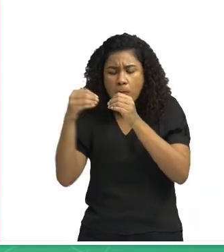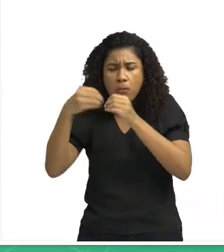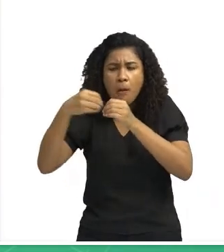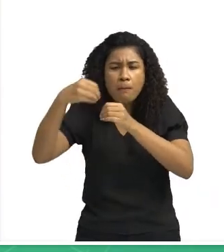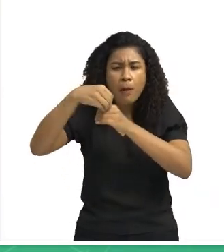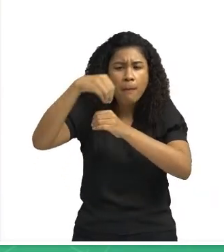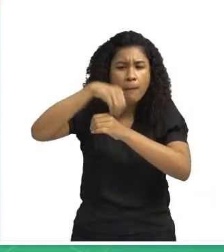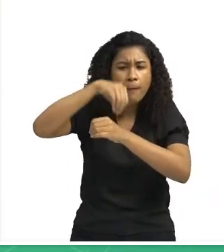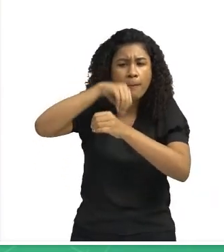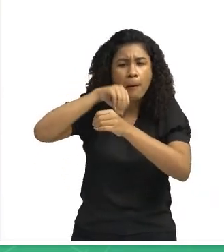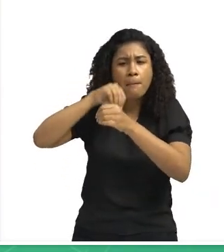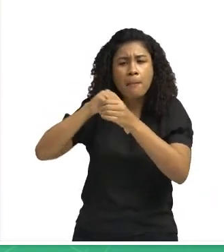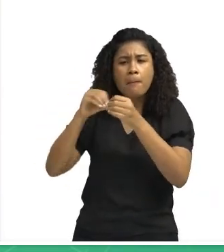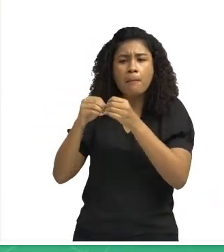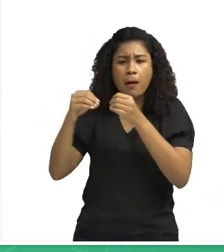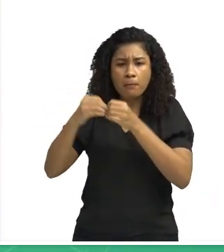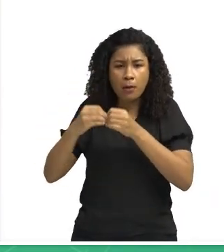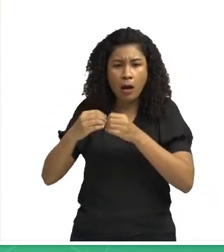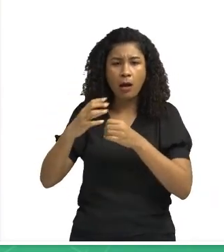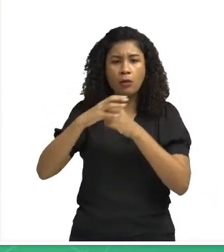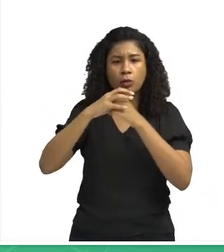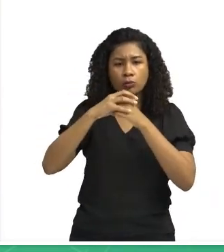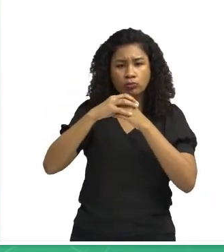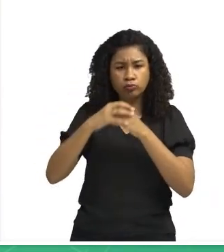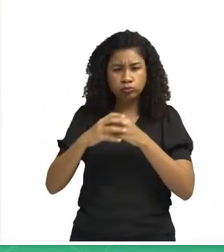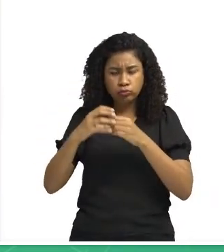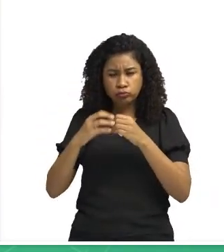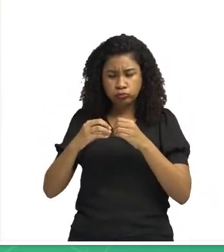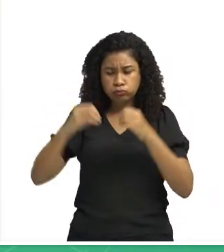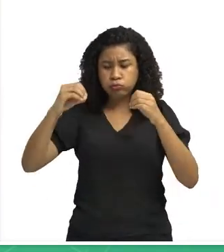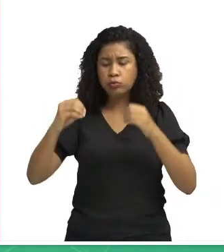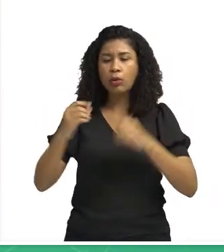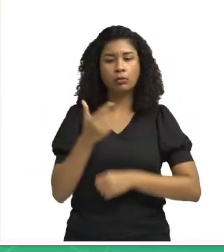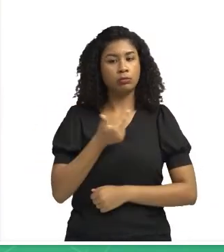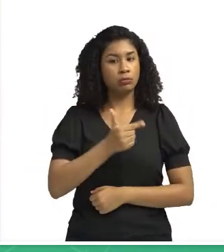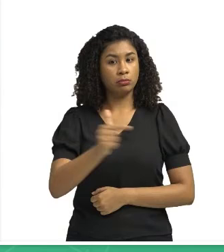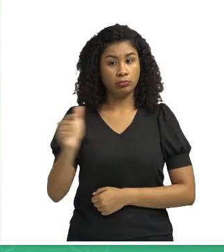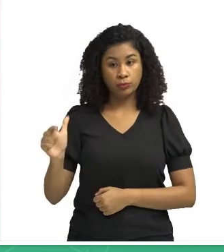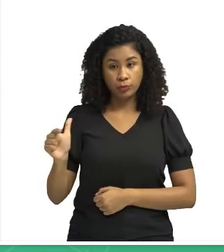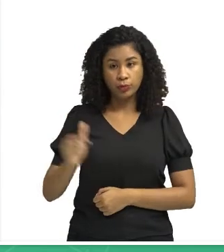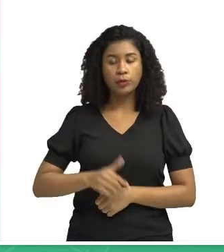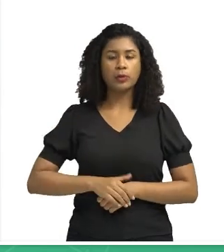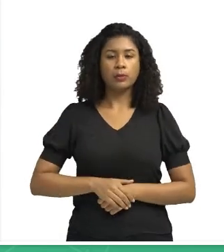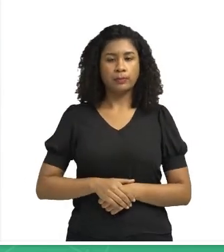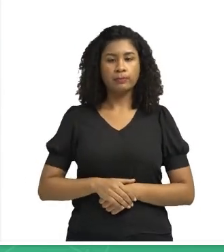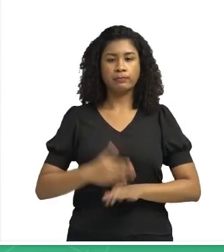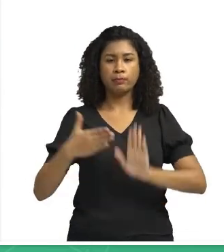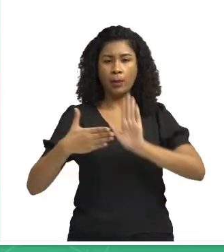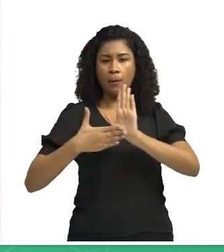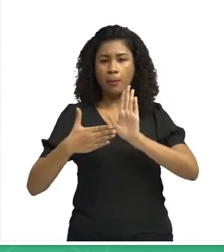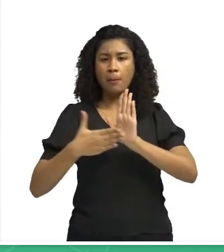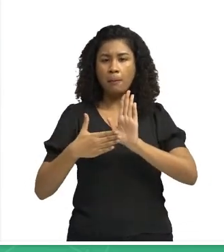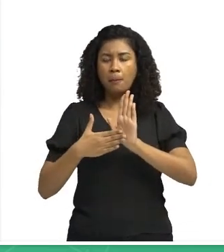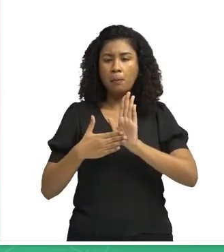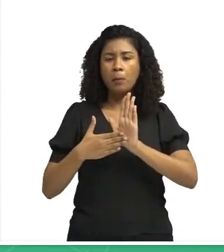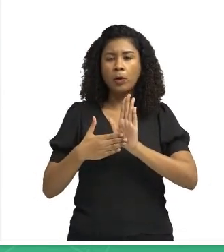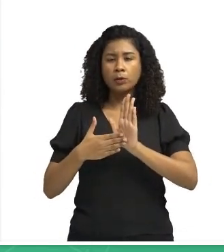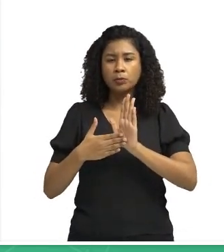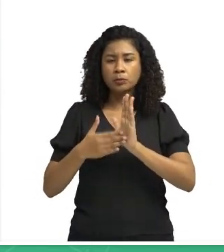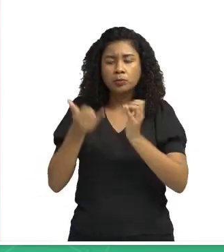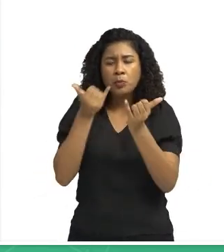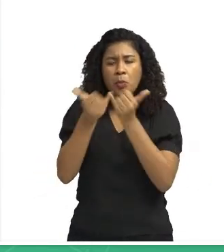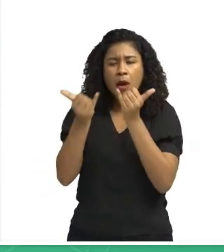maciças e indivisíveis. E esse modelo era o modelo da bola de